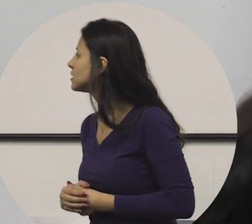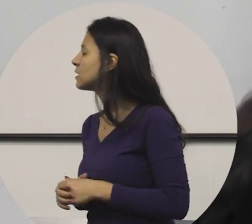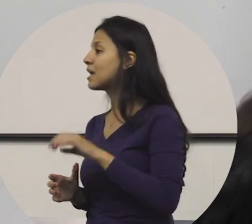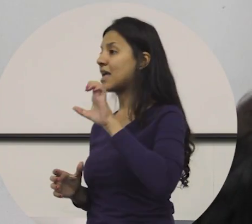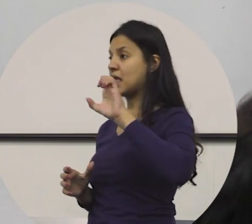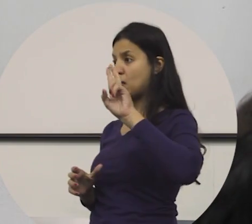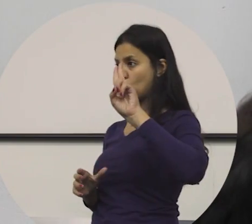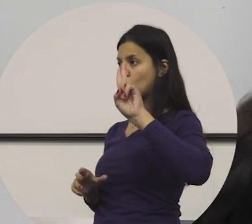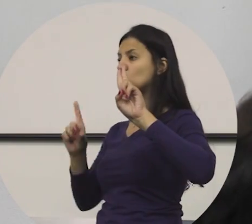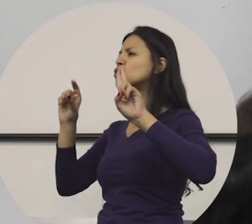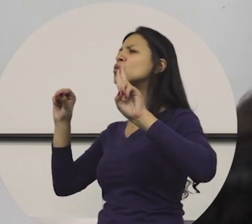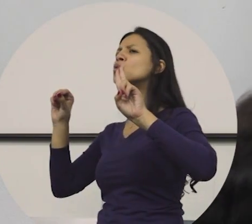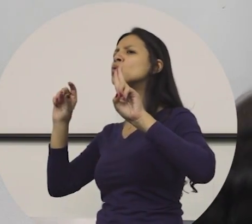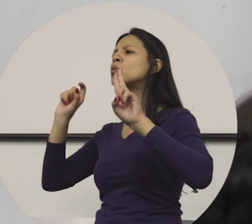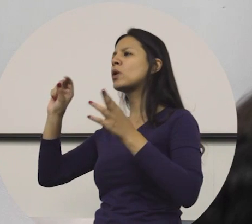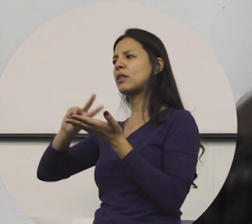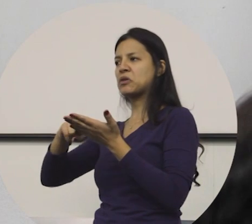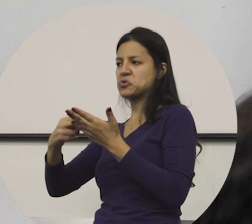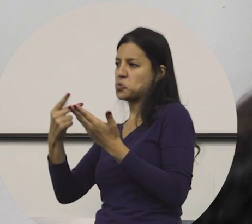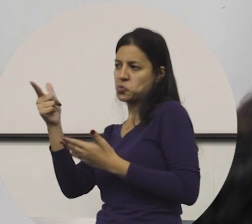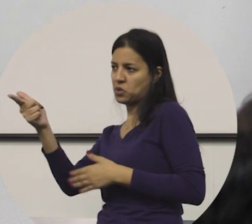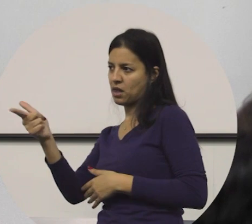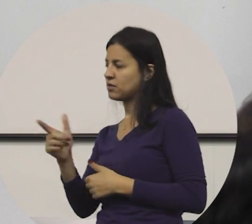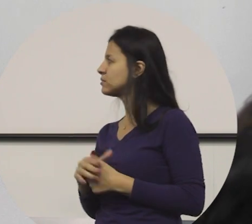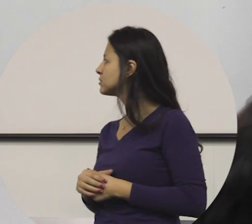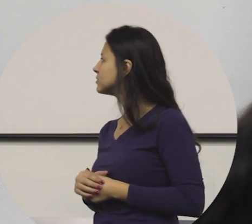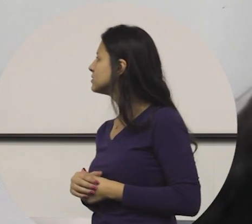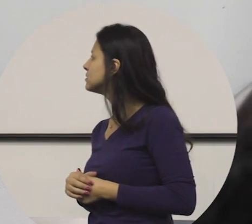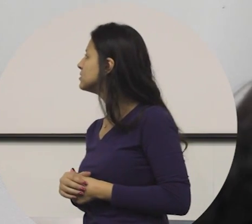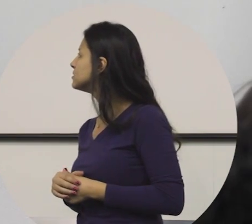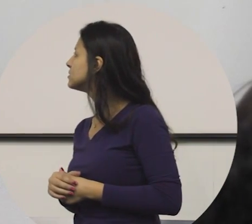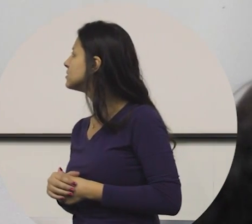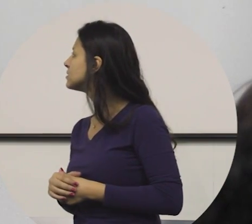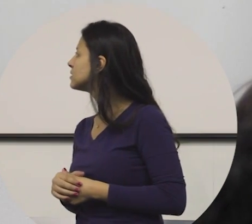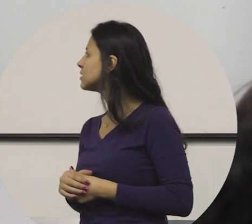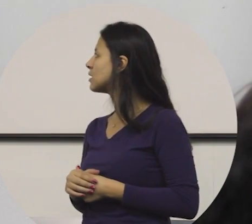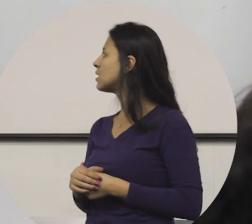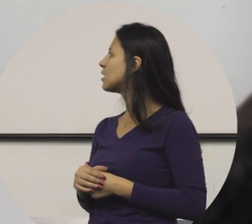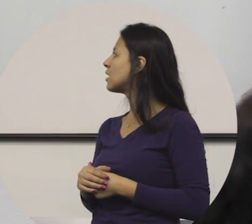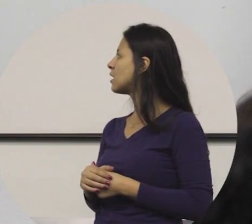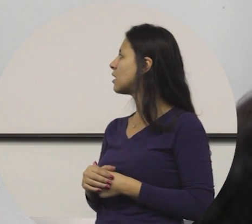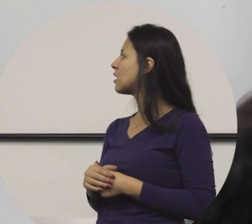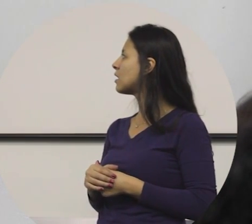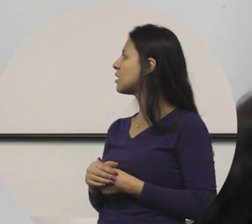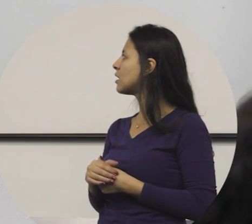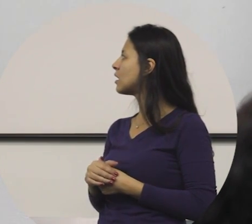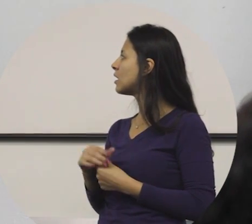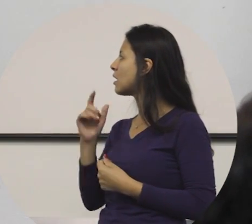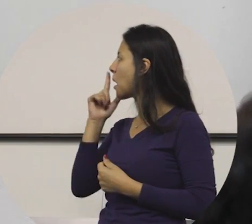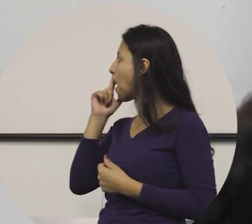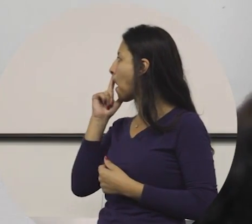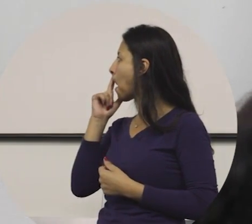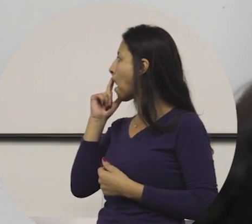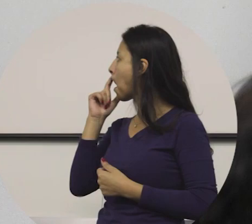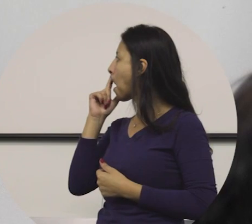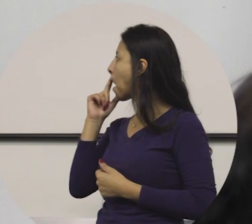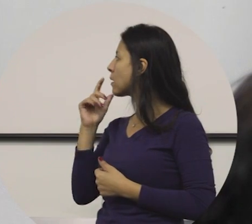tradução? Não. Não saber.